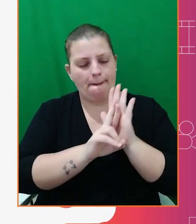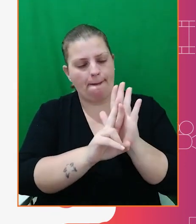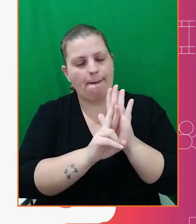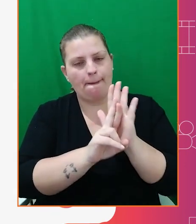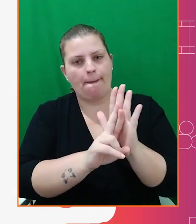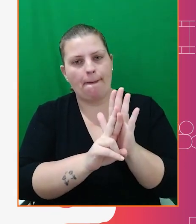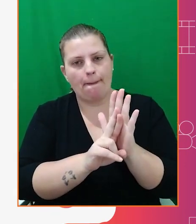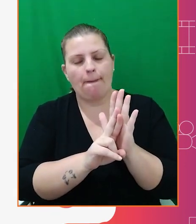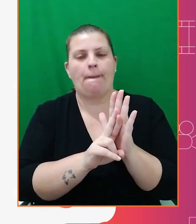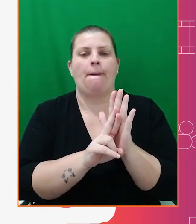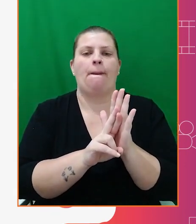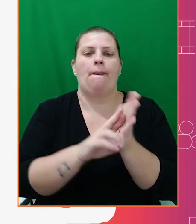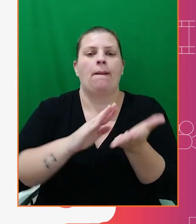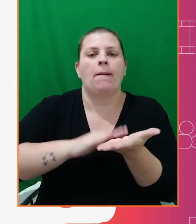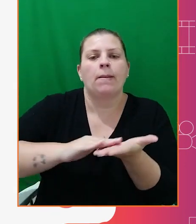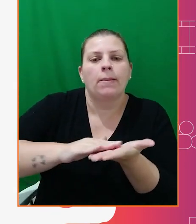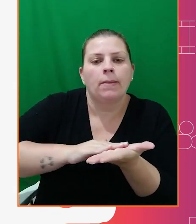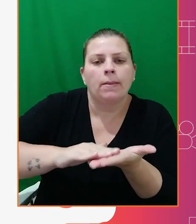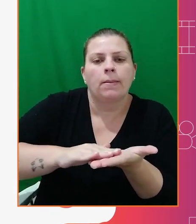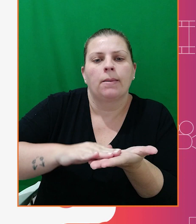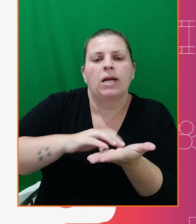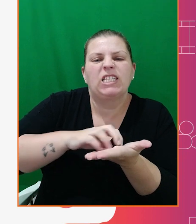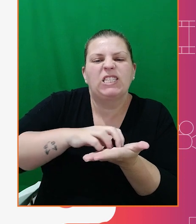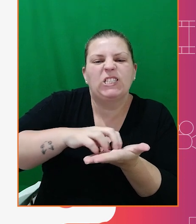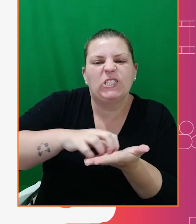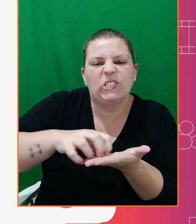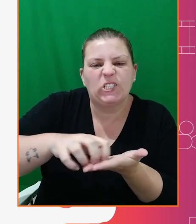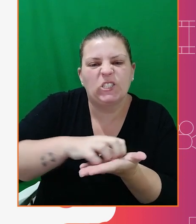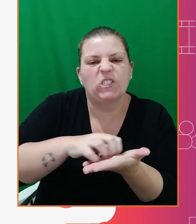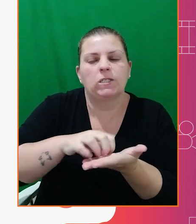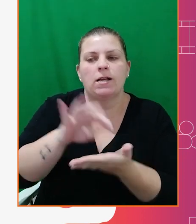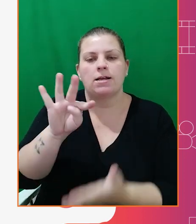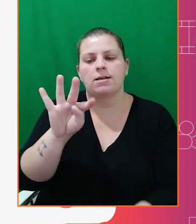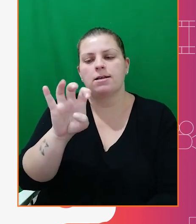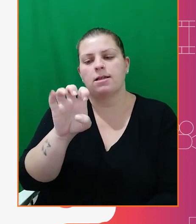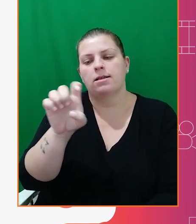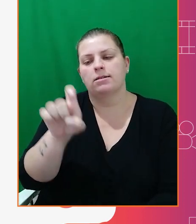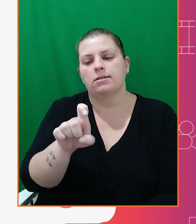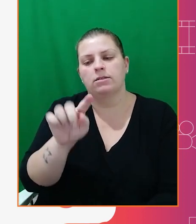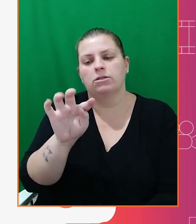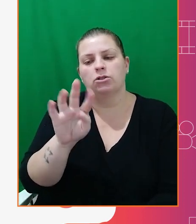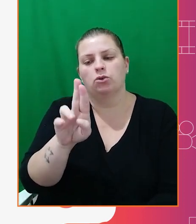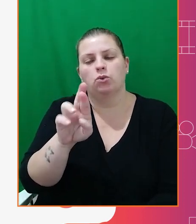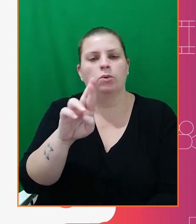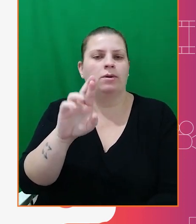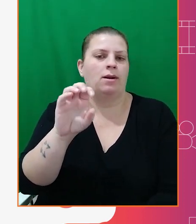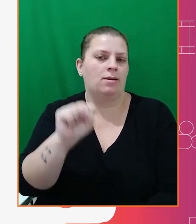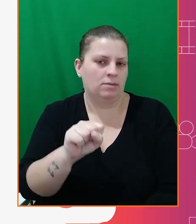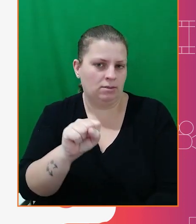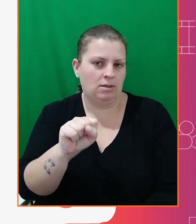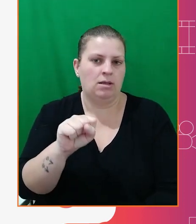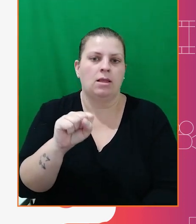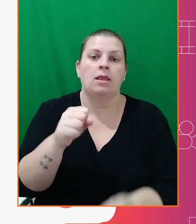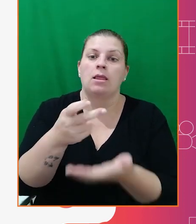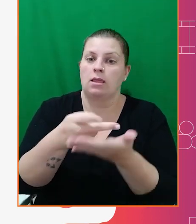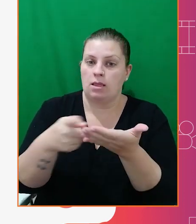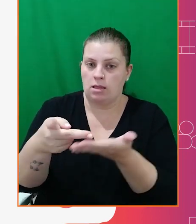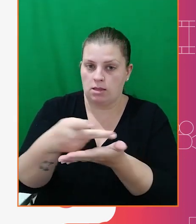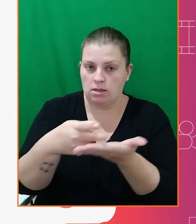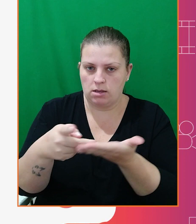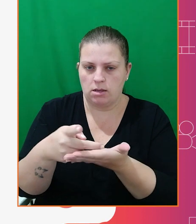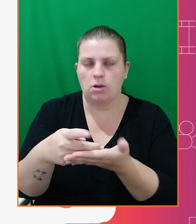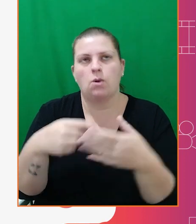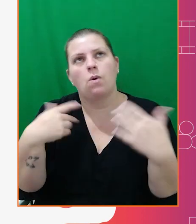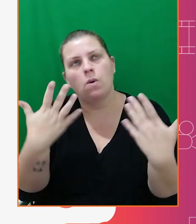texturas no desenho. Você já deve ter ouvido falar de texturas. Normalmente, quando falamos